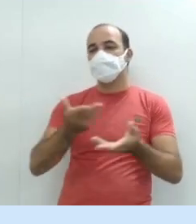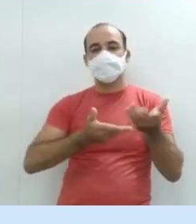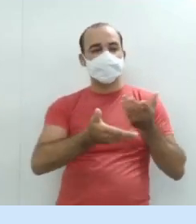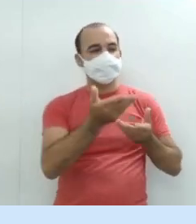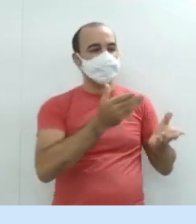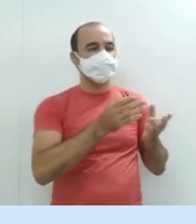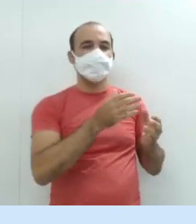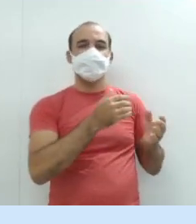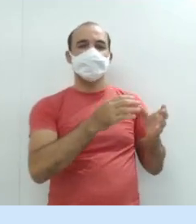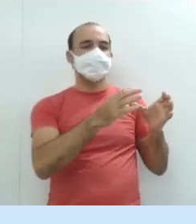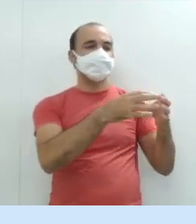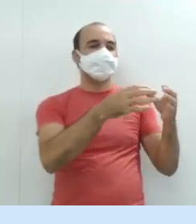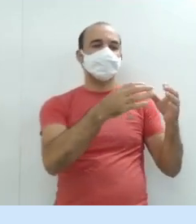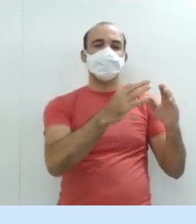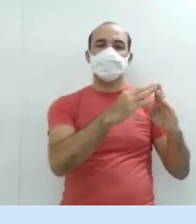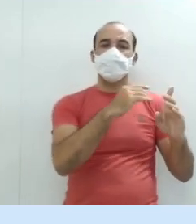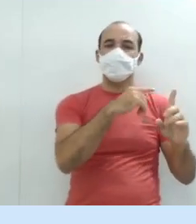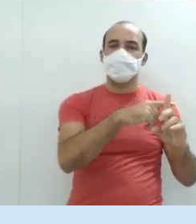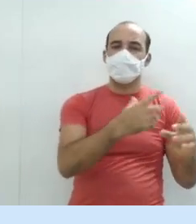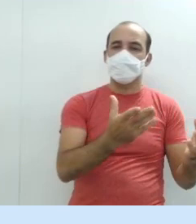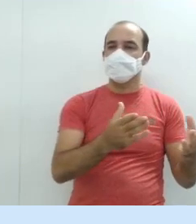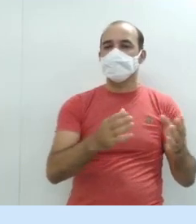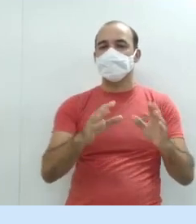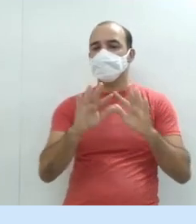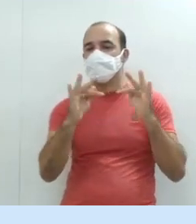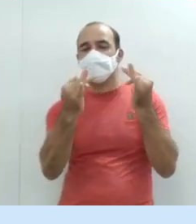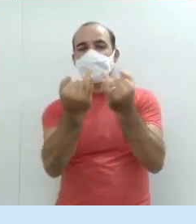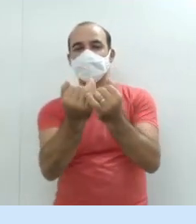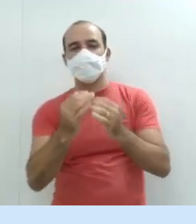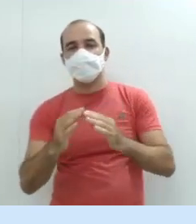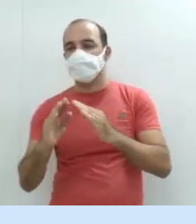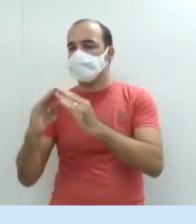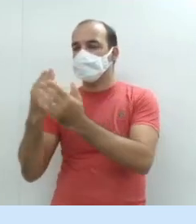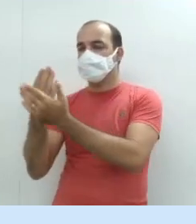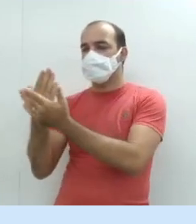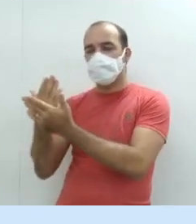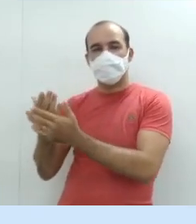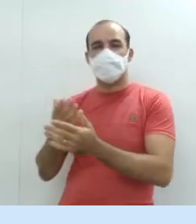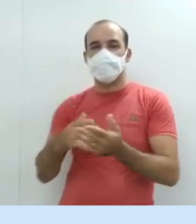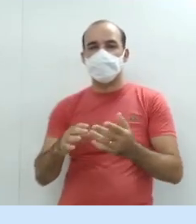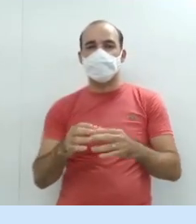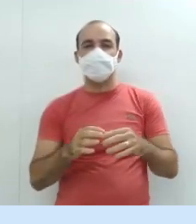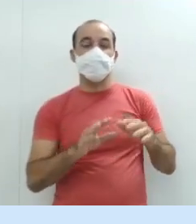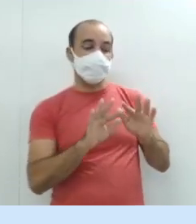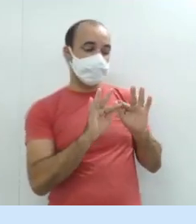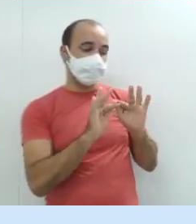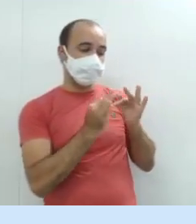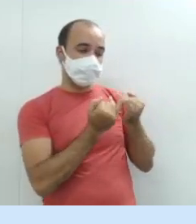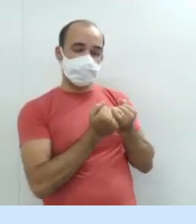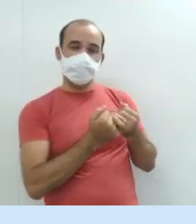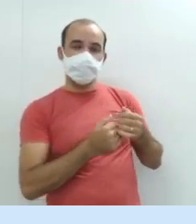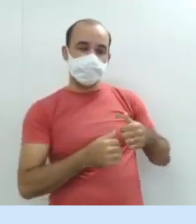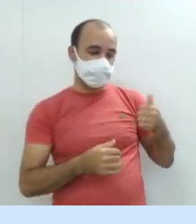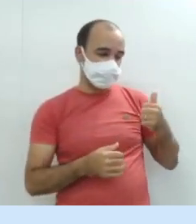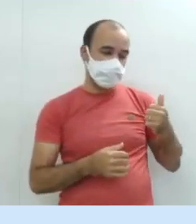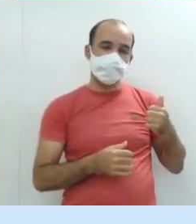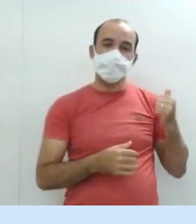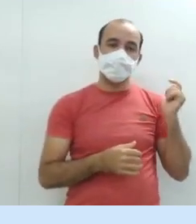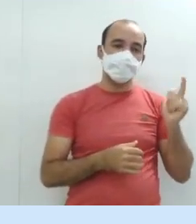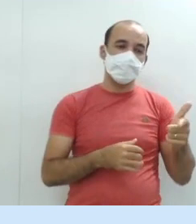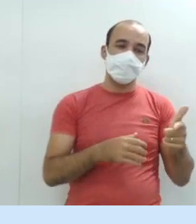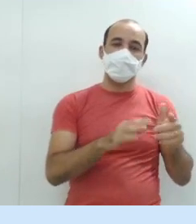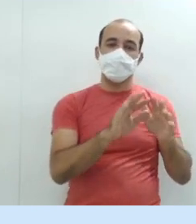grupo social. Pode ser o grupo social da família, que é o nosso primeiro grupo social, o grupo social da escola, o grupo social